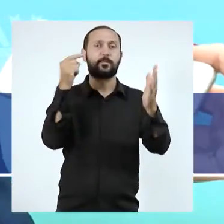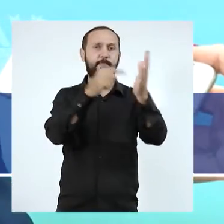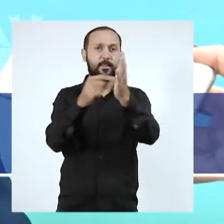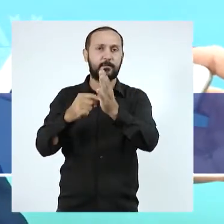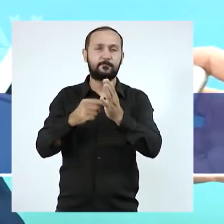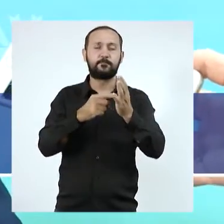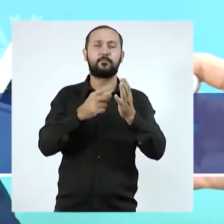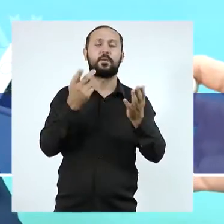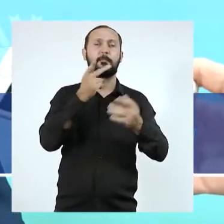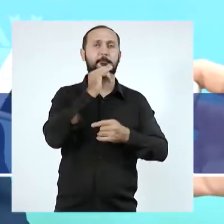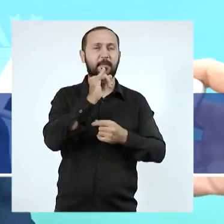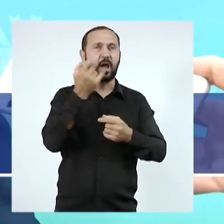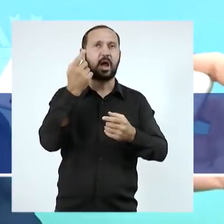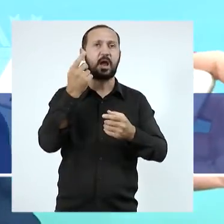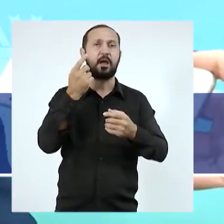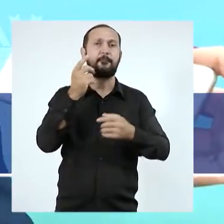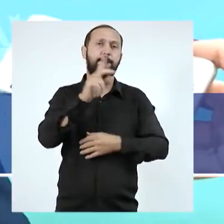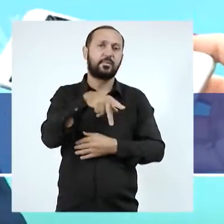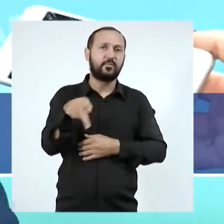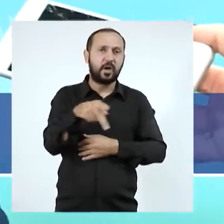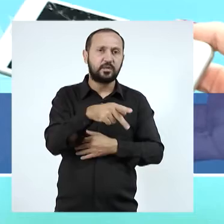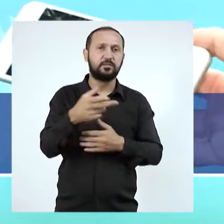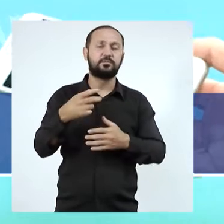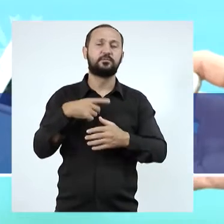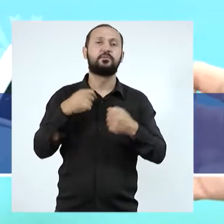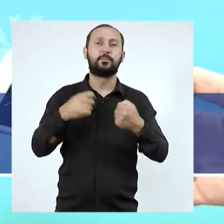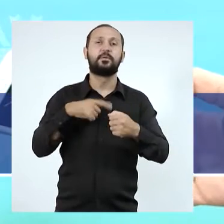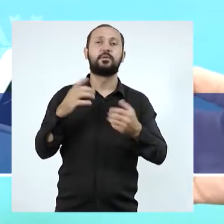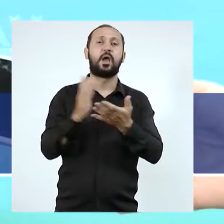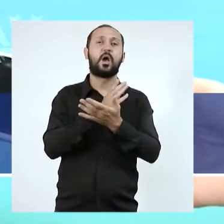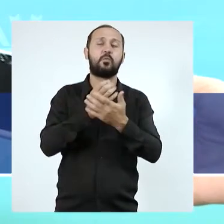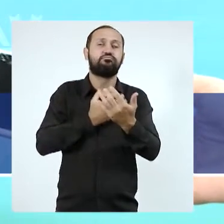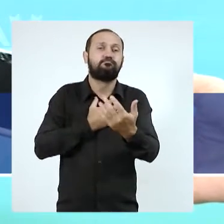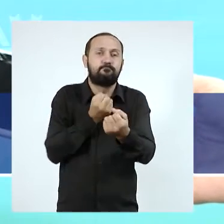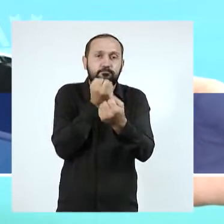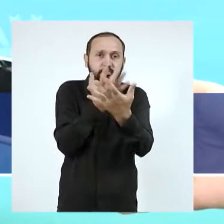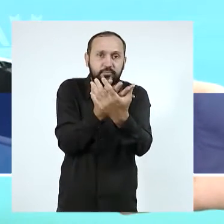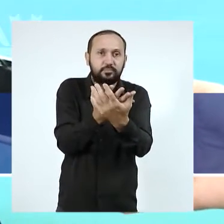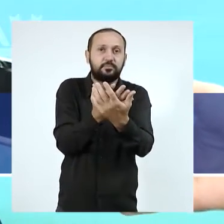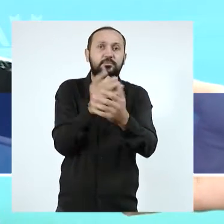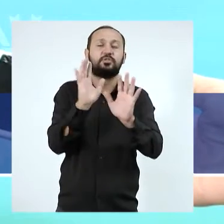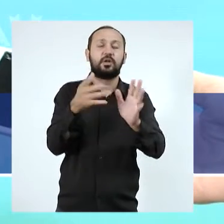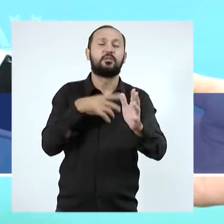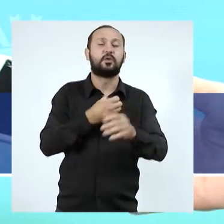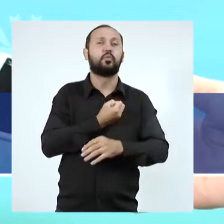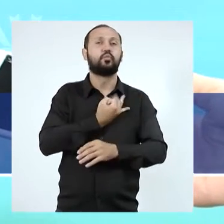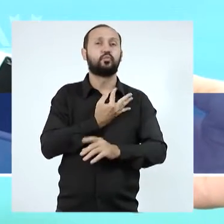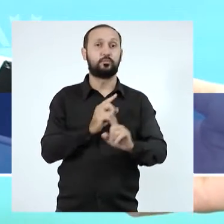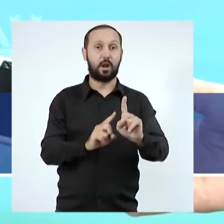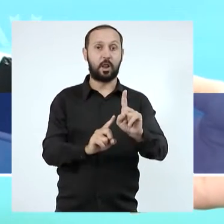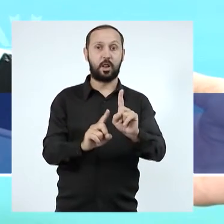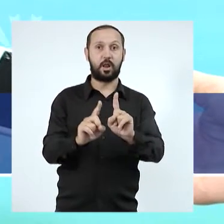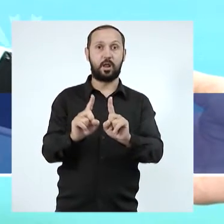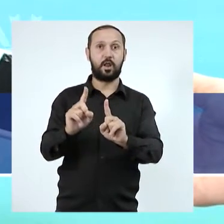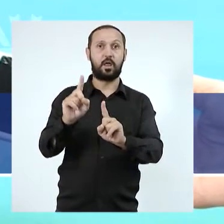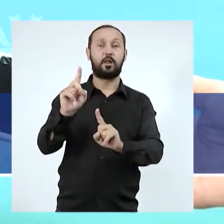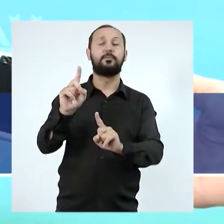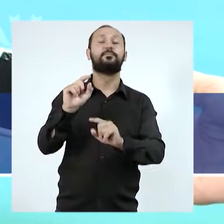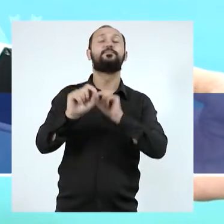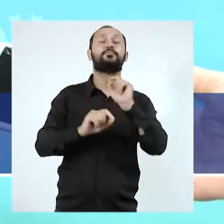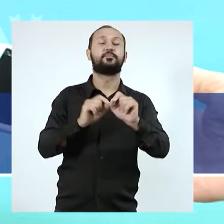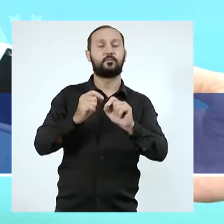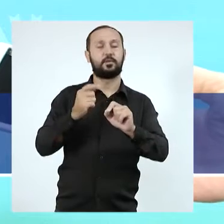adolescentes, fizeram as denúncias para os pais, para os professores, né? Então nós temos testemunhos disso. Os números